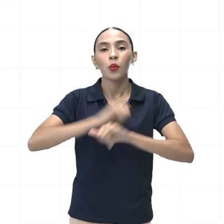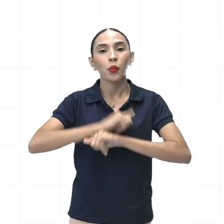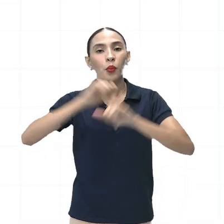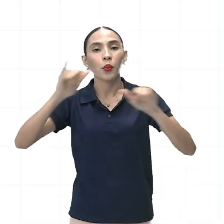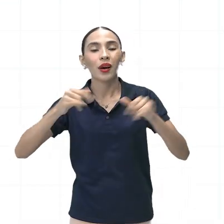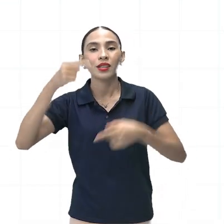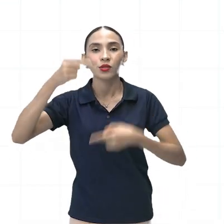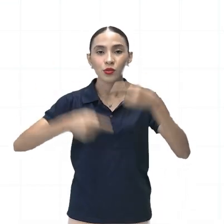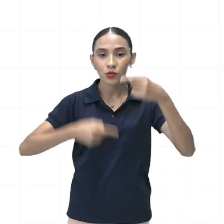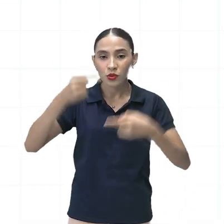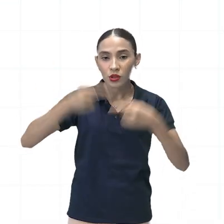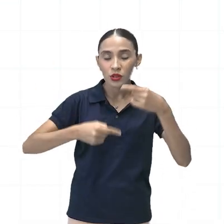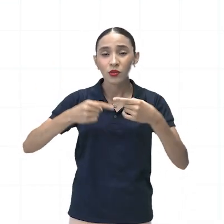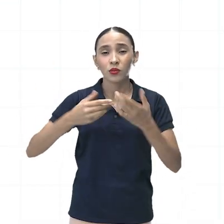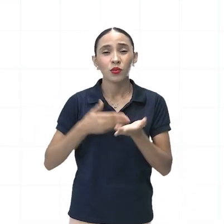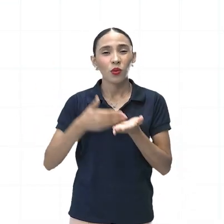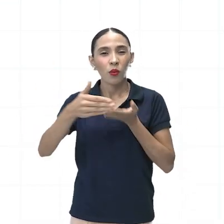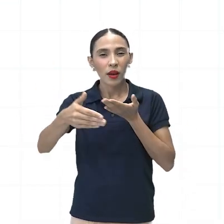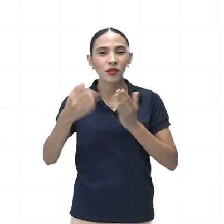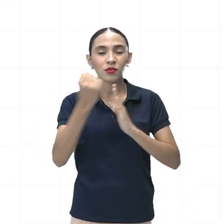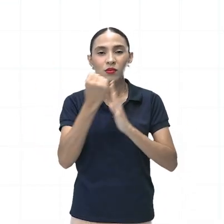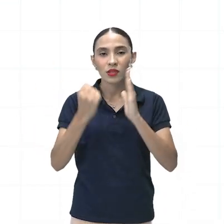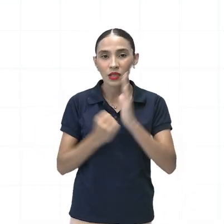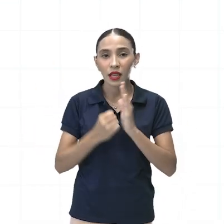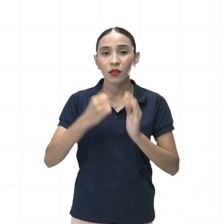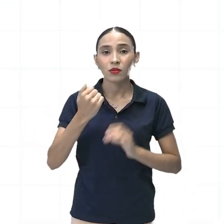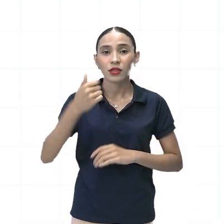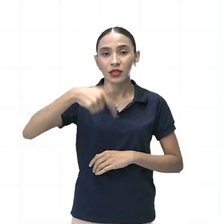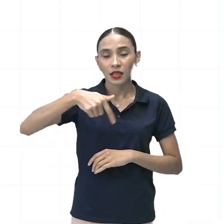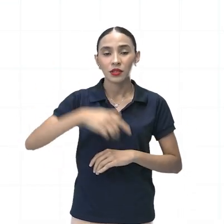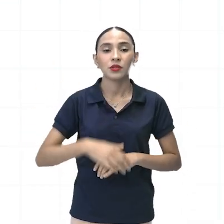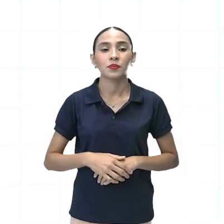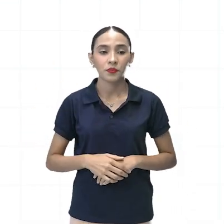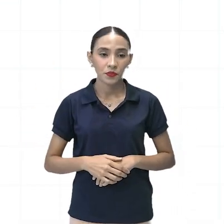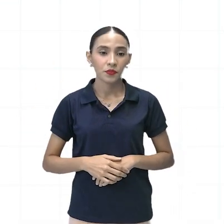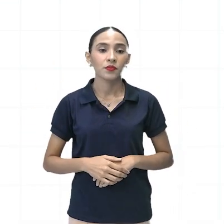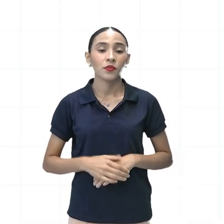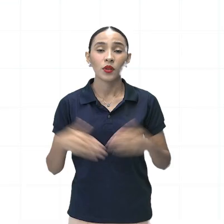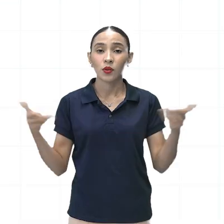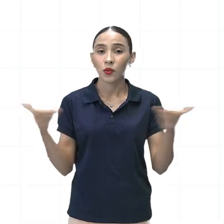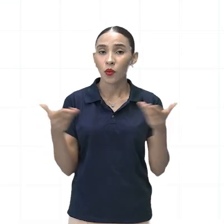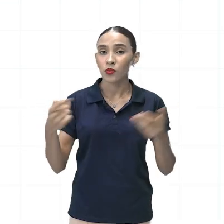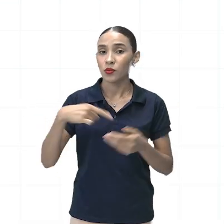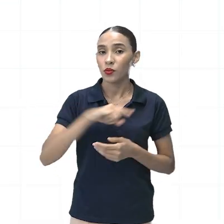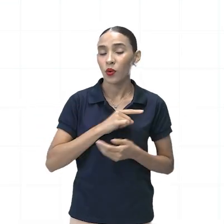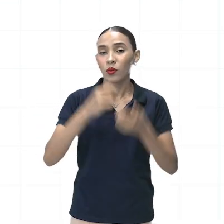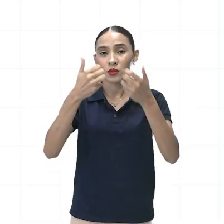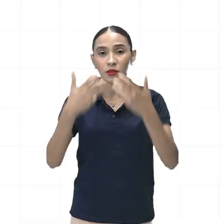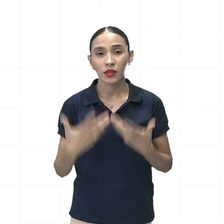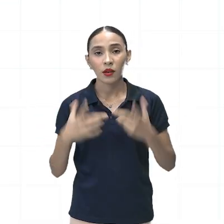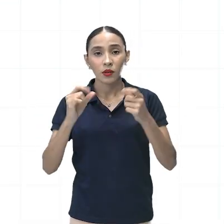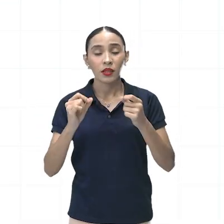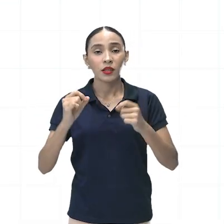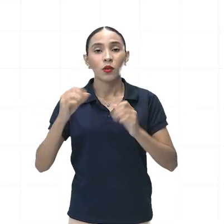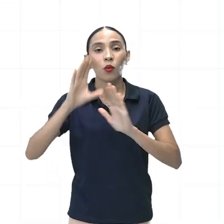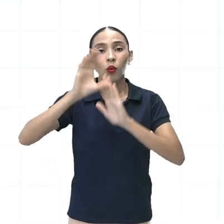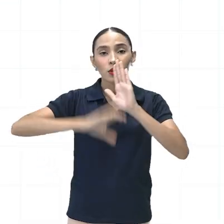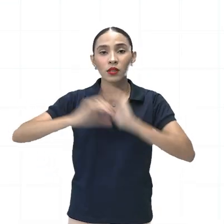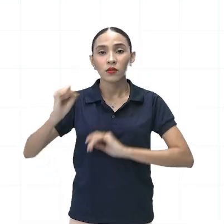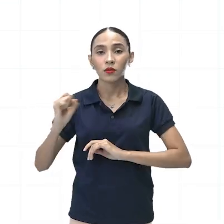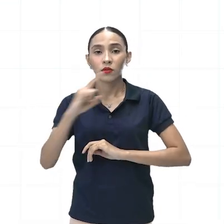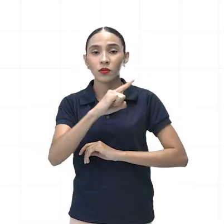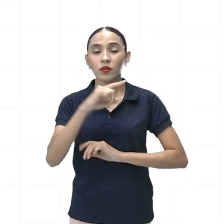divulgado e discutido lá no início do século XVII. E hoje nós vamos abordar o conceito de evolução dentro